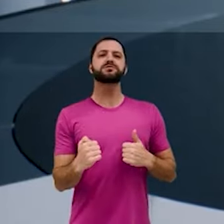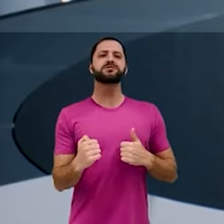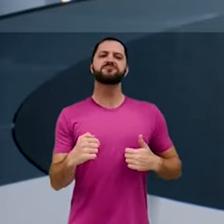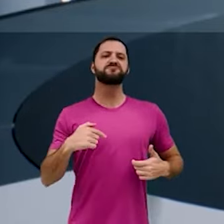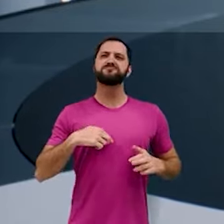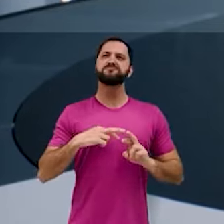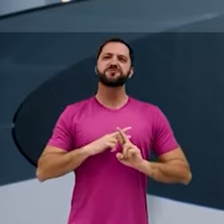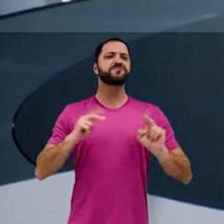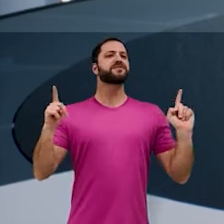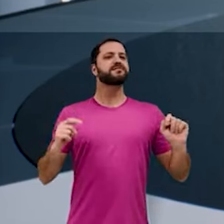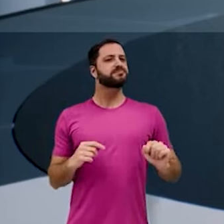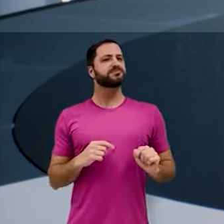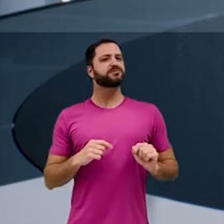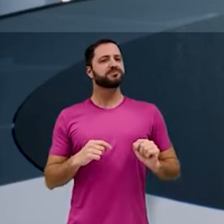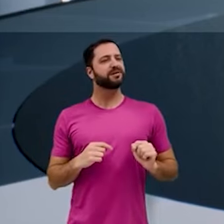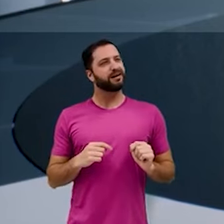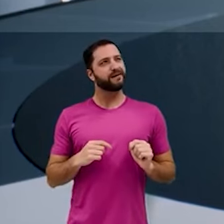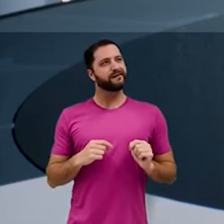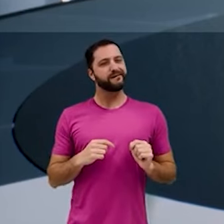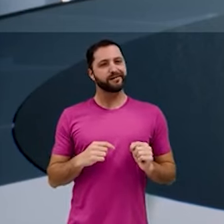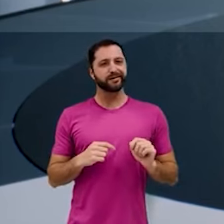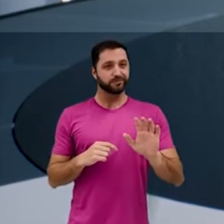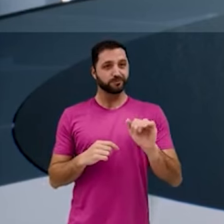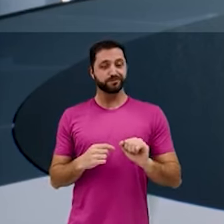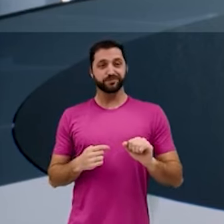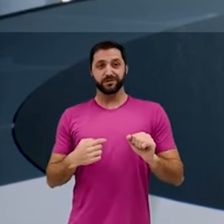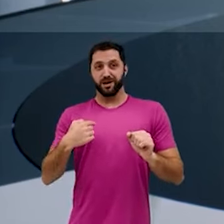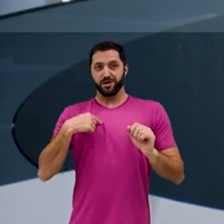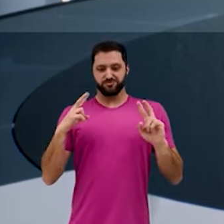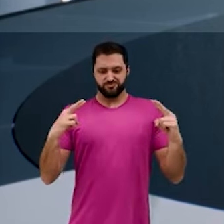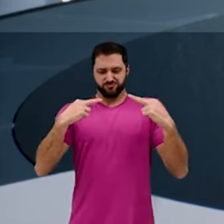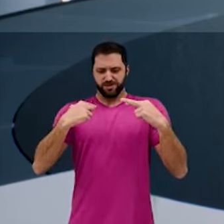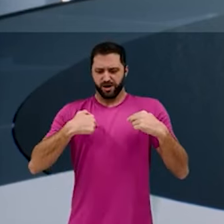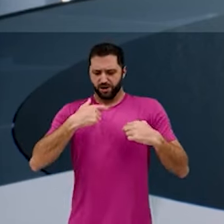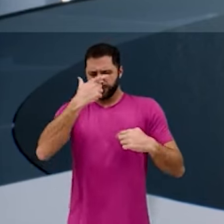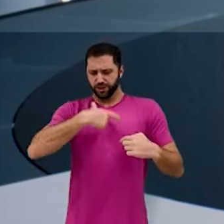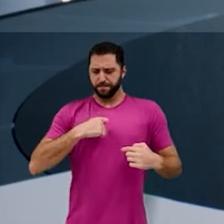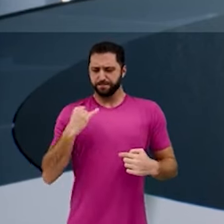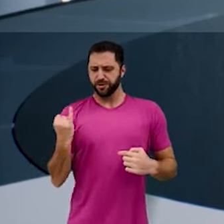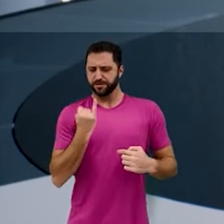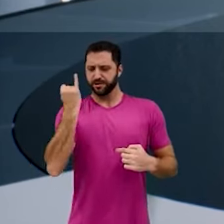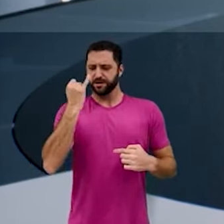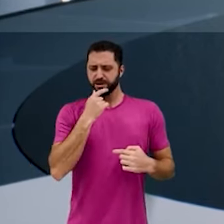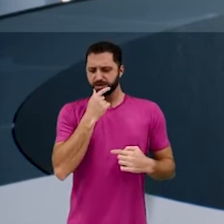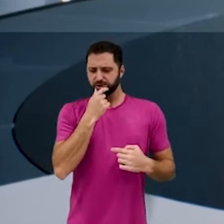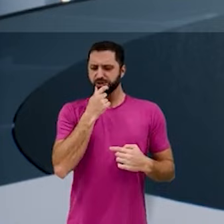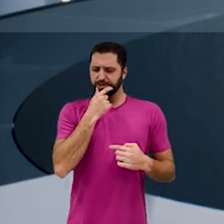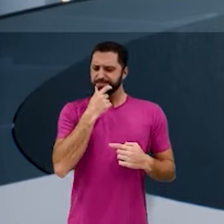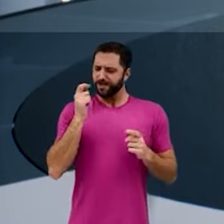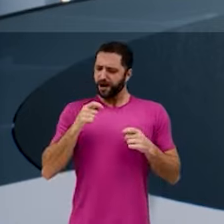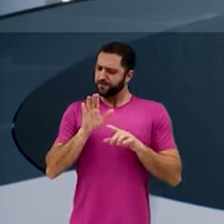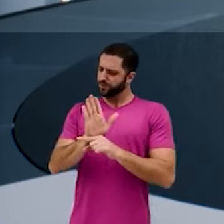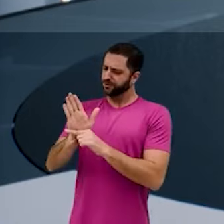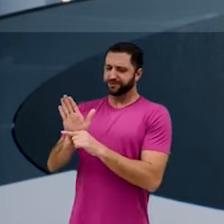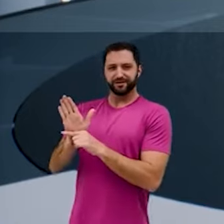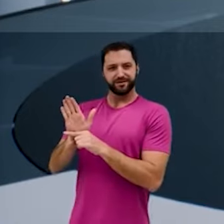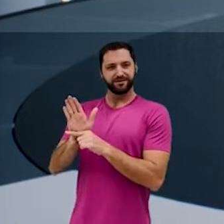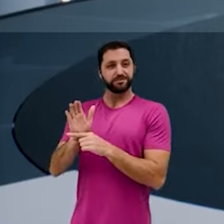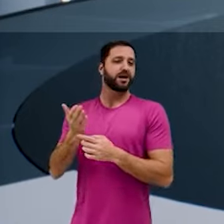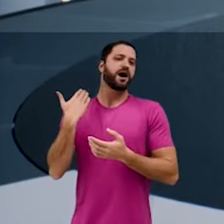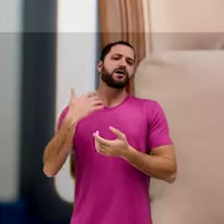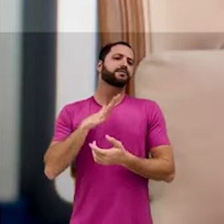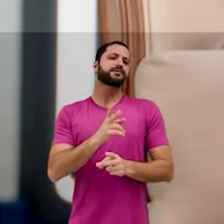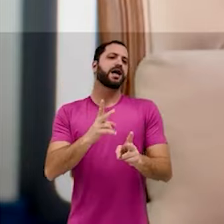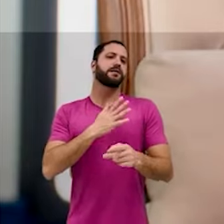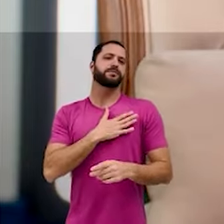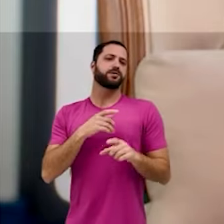algo. Então já nasceu aí a sementinha do tipo, opa, acho que eu sou importante, posso ser importante aqui também. Porque eu